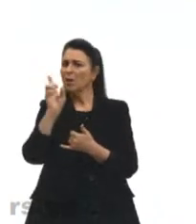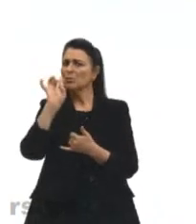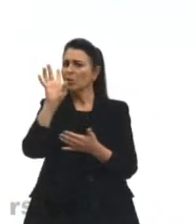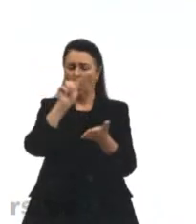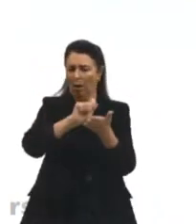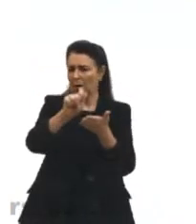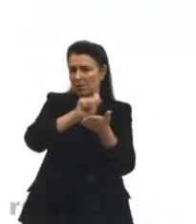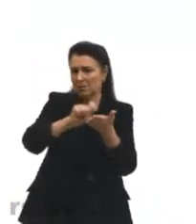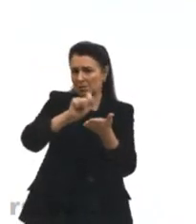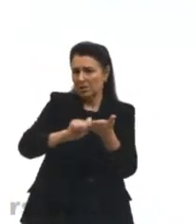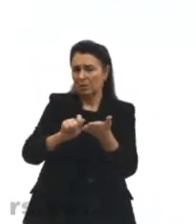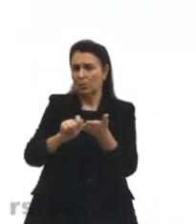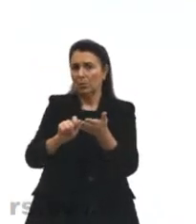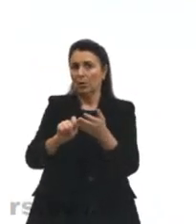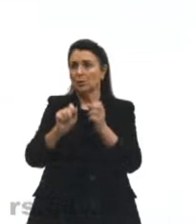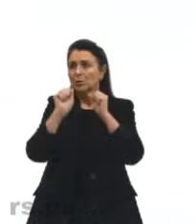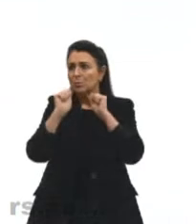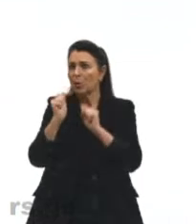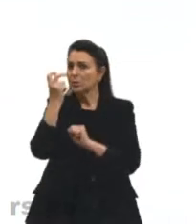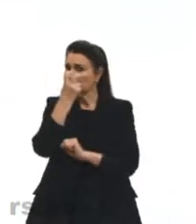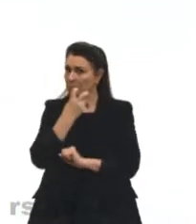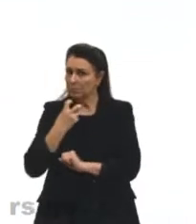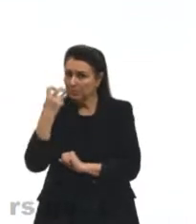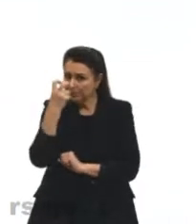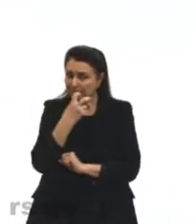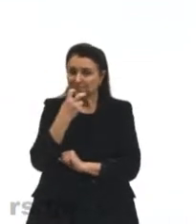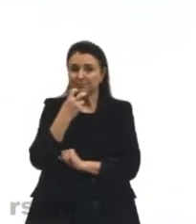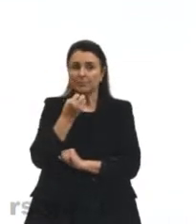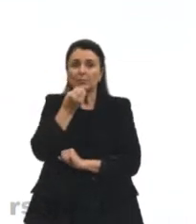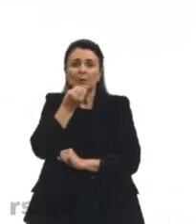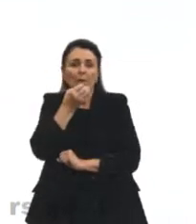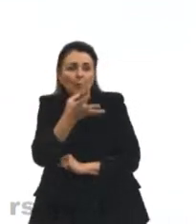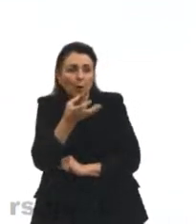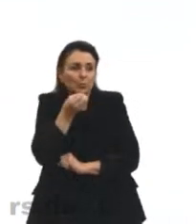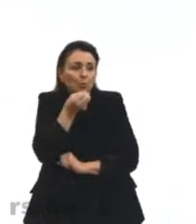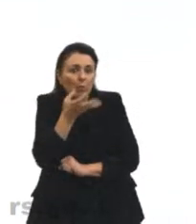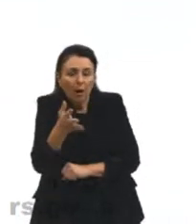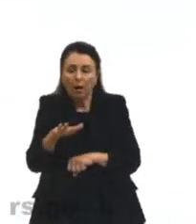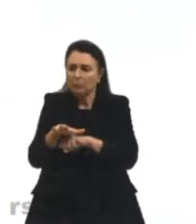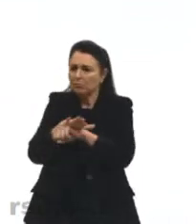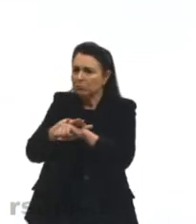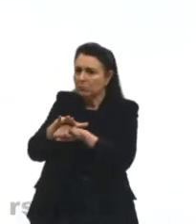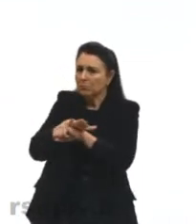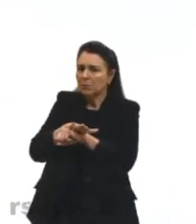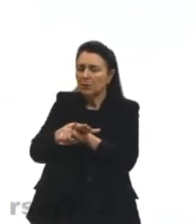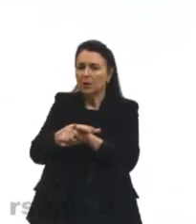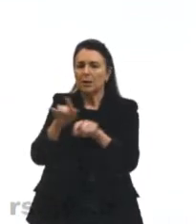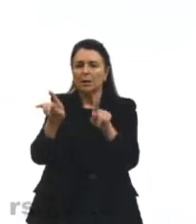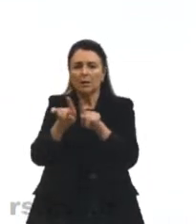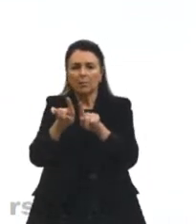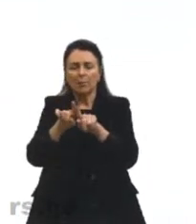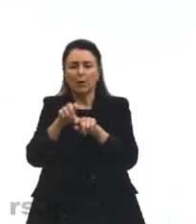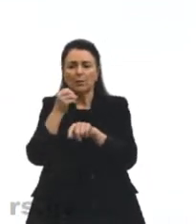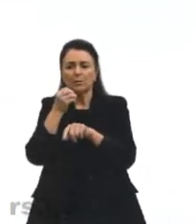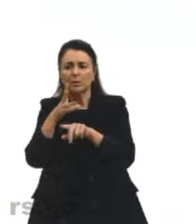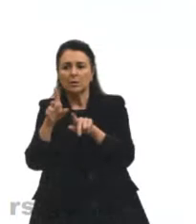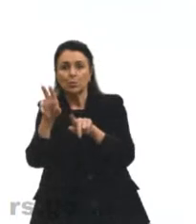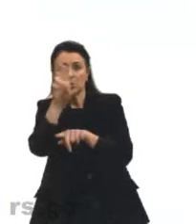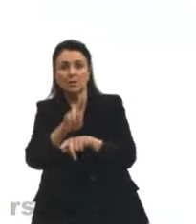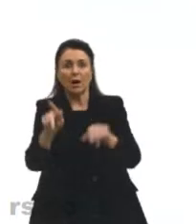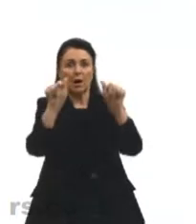podem ser transmitidos pela oralidade eles podem ser contados esses relatos também podem vir na forma de